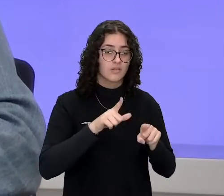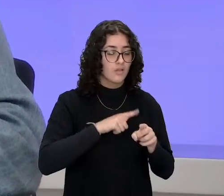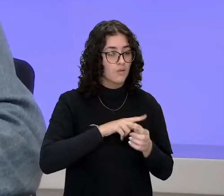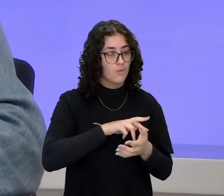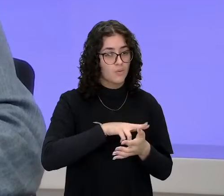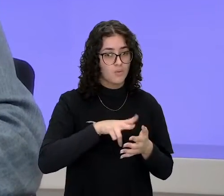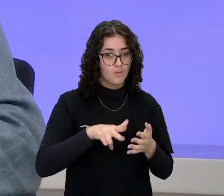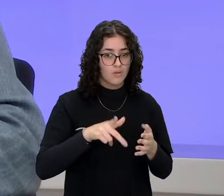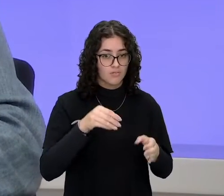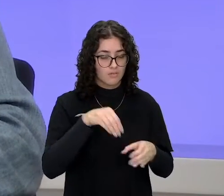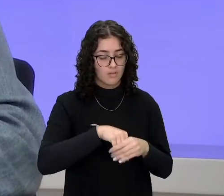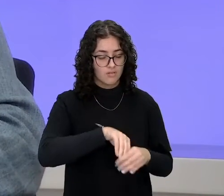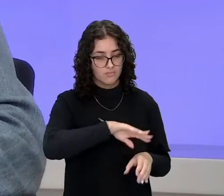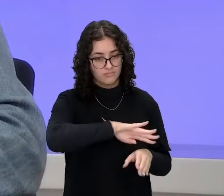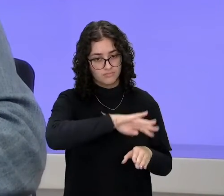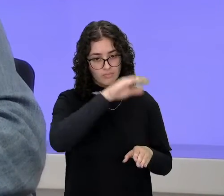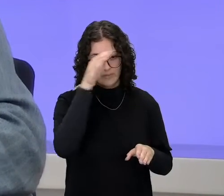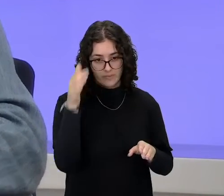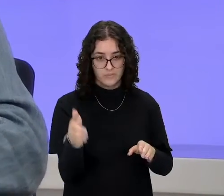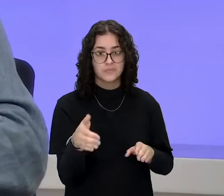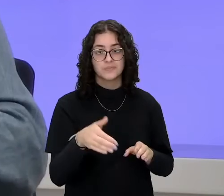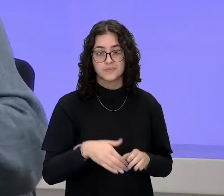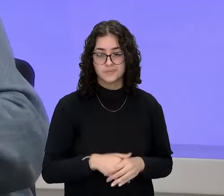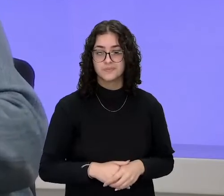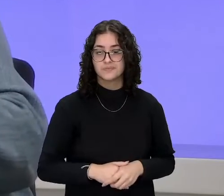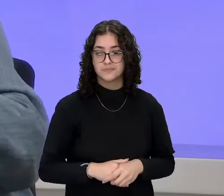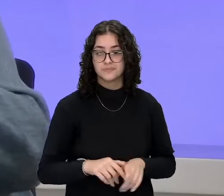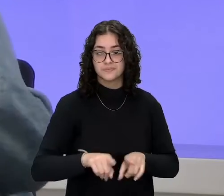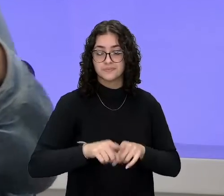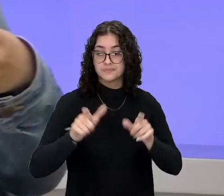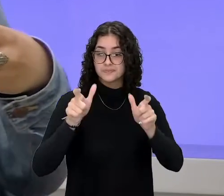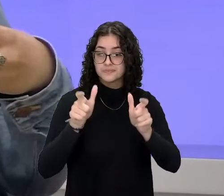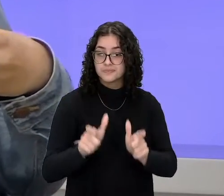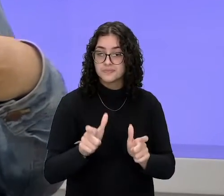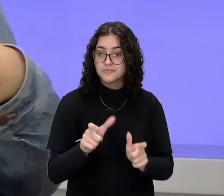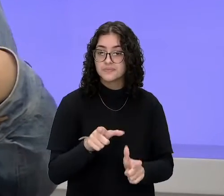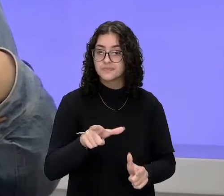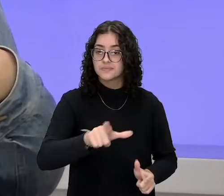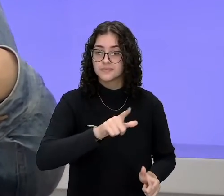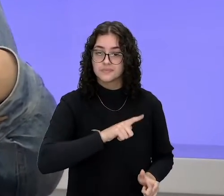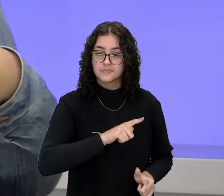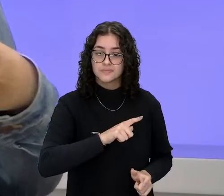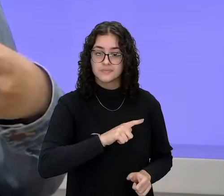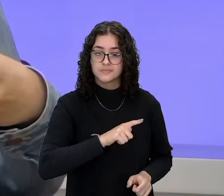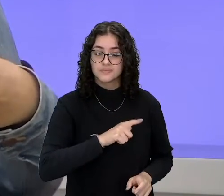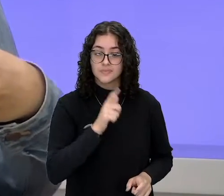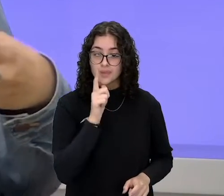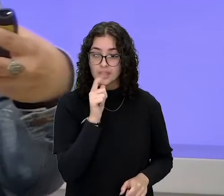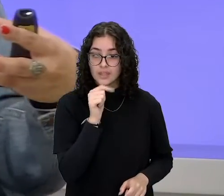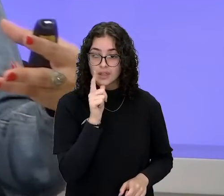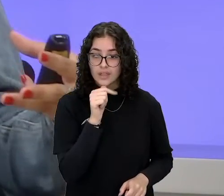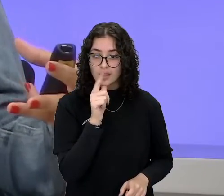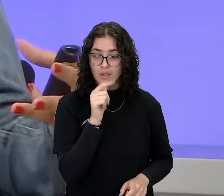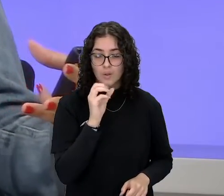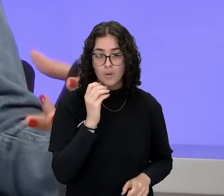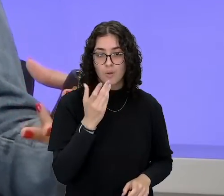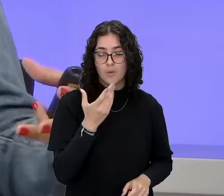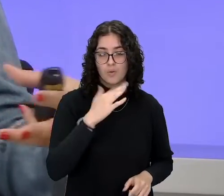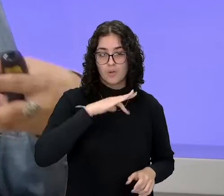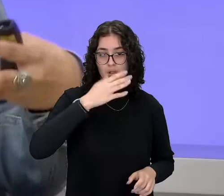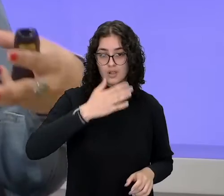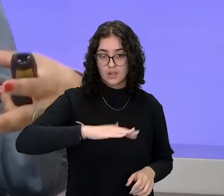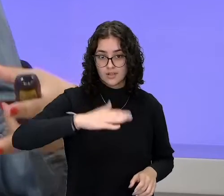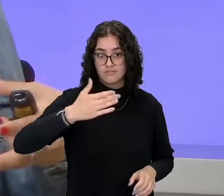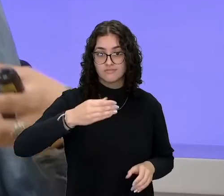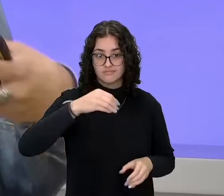também se abrigam nas cavernas. Locais onde você tem ali água ou rios